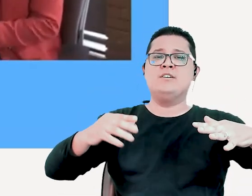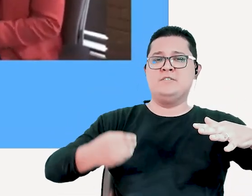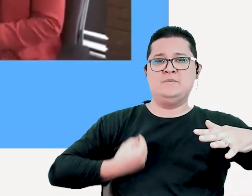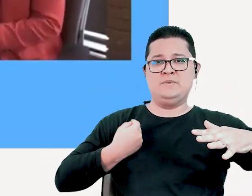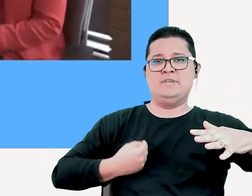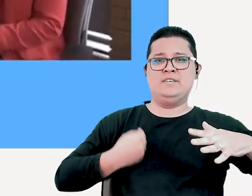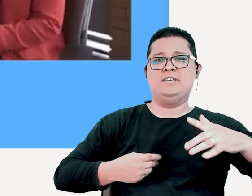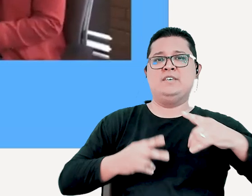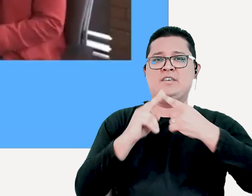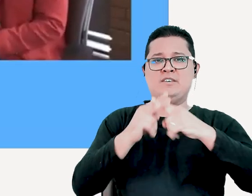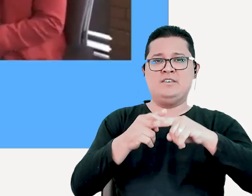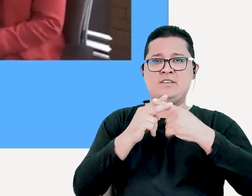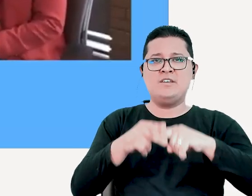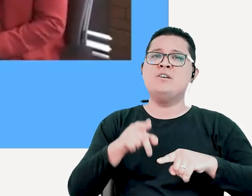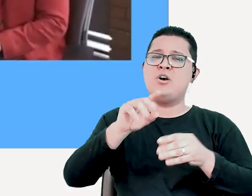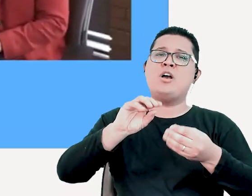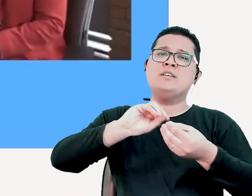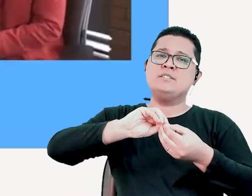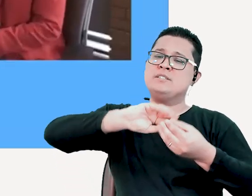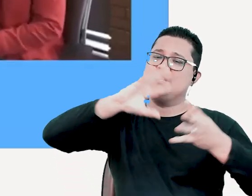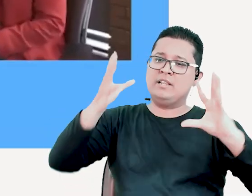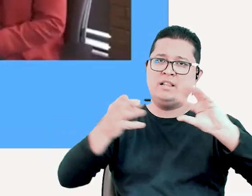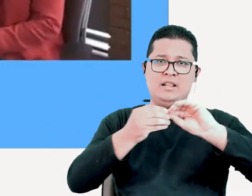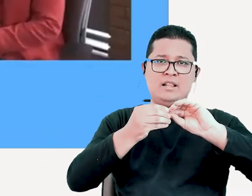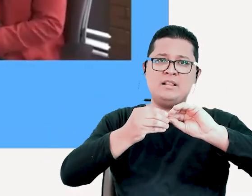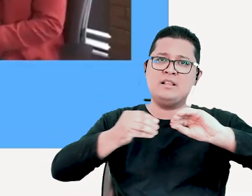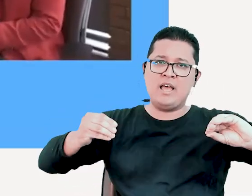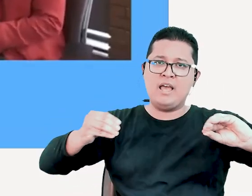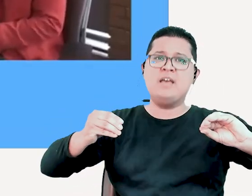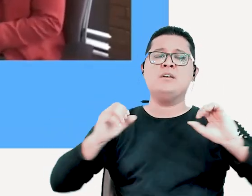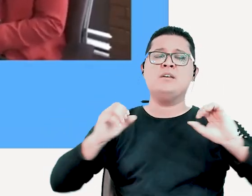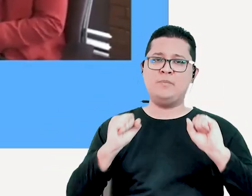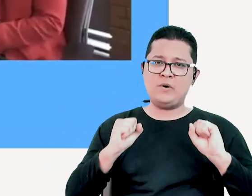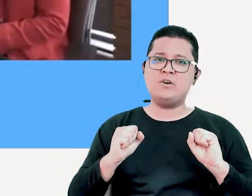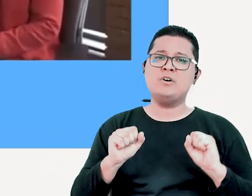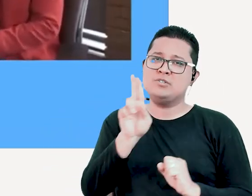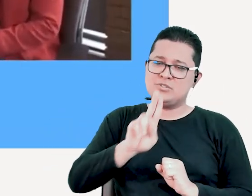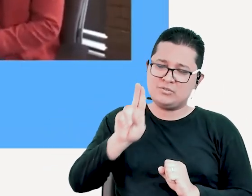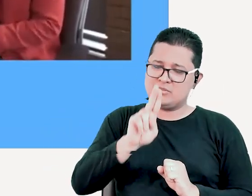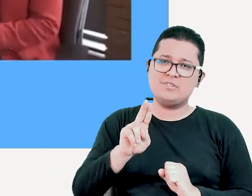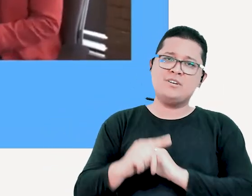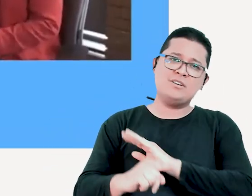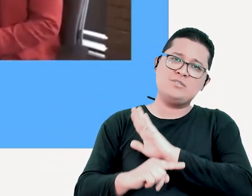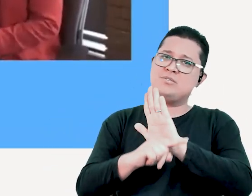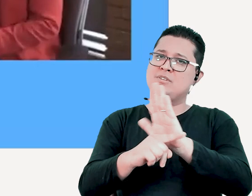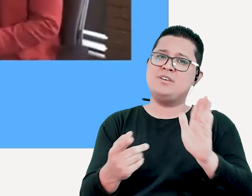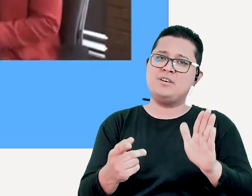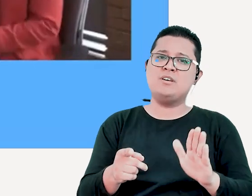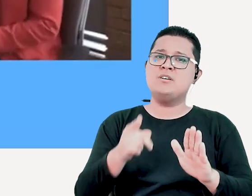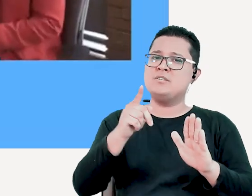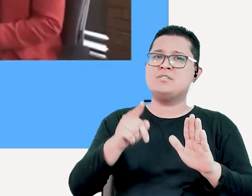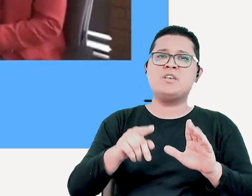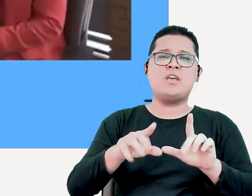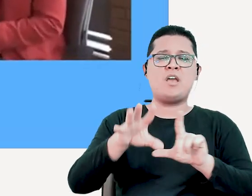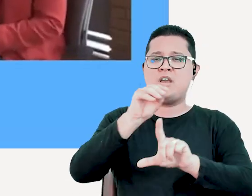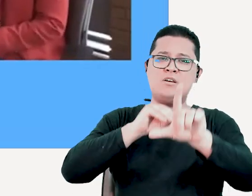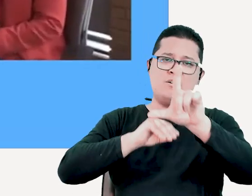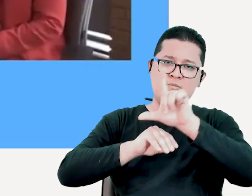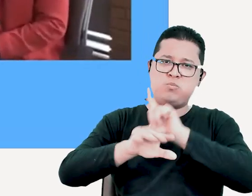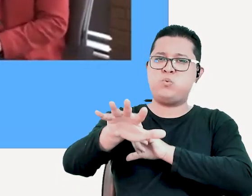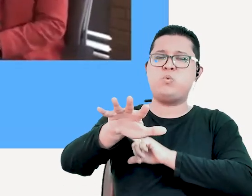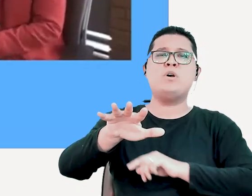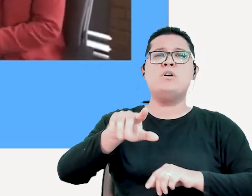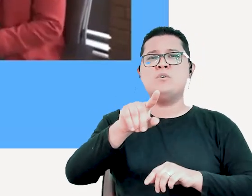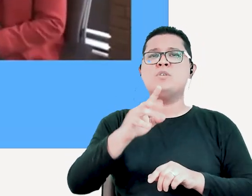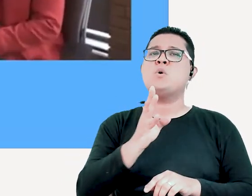use o Slack ou outra plataforma de mensagem instantânea aí a seu favor, divulgue pílulas de conhecimento, tenha um